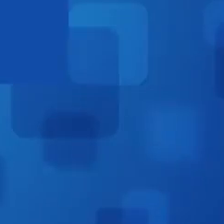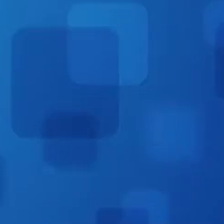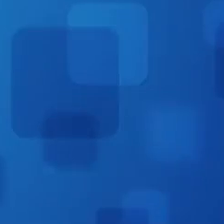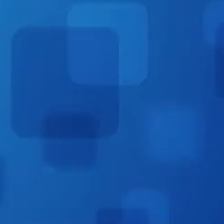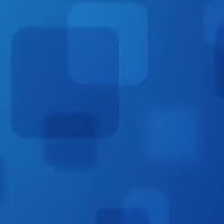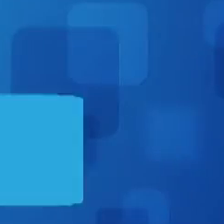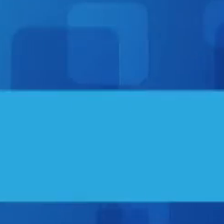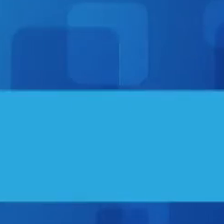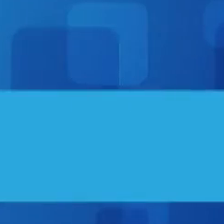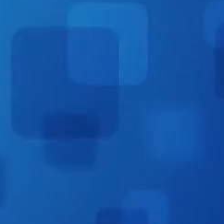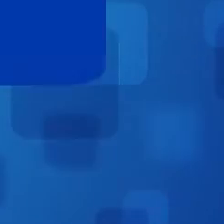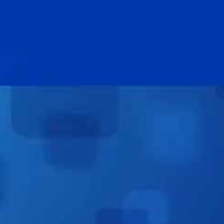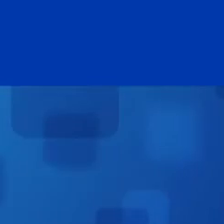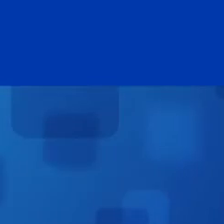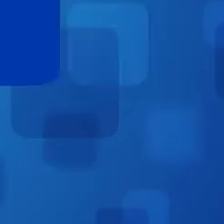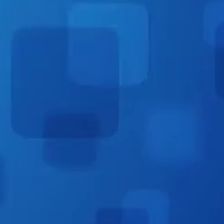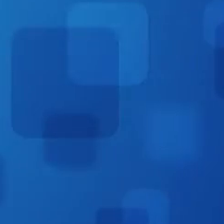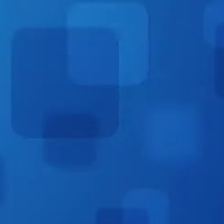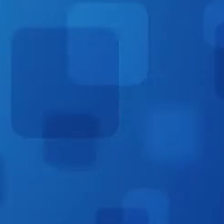Música